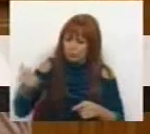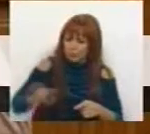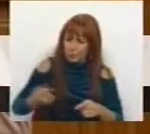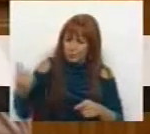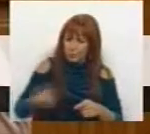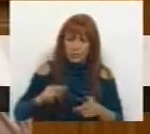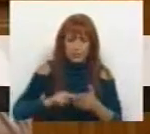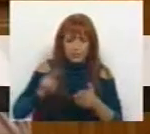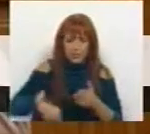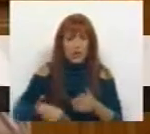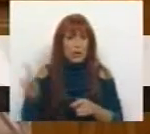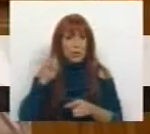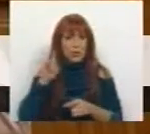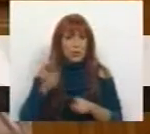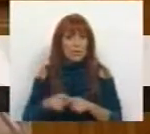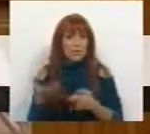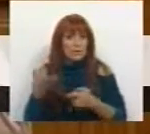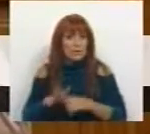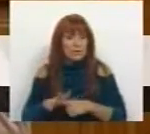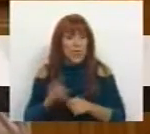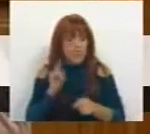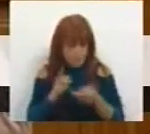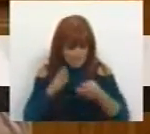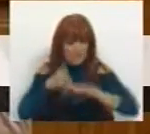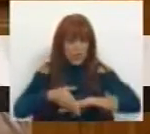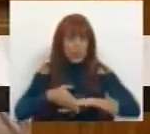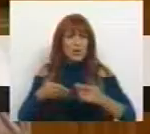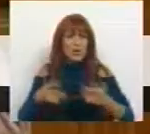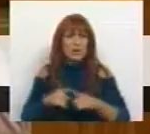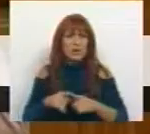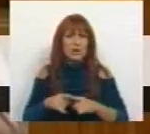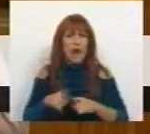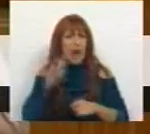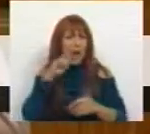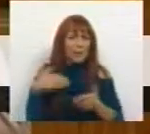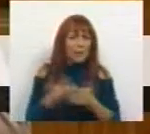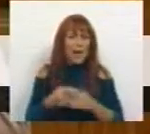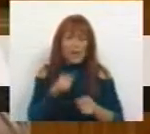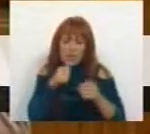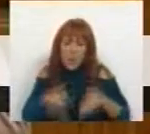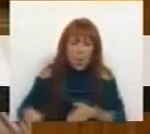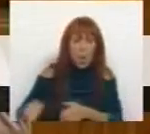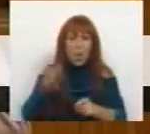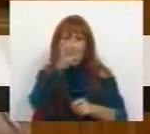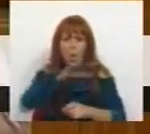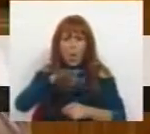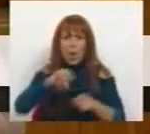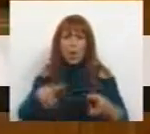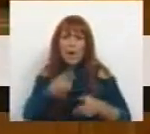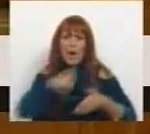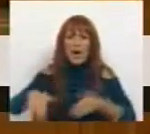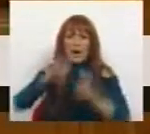digamos assim, deste convénio são fundamentais designadamente para a manutenção ou para que se assegure o caudal ecológico dos nossos